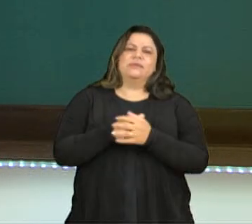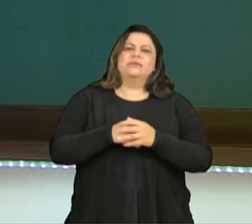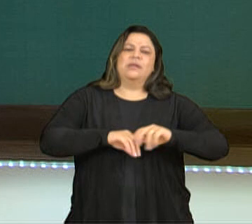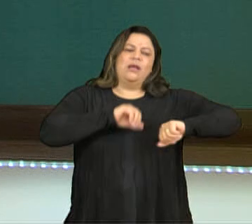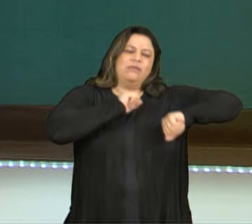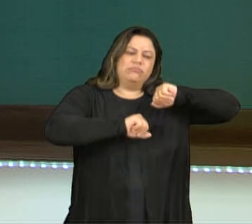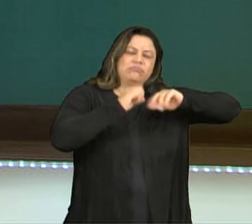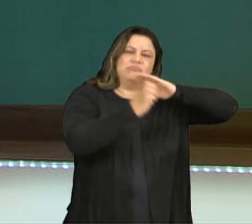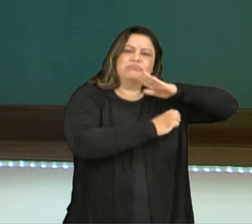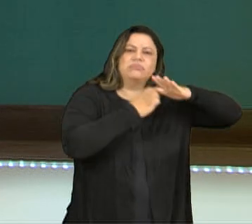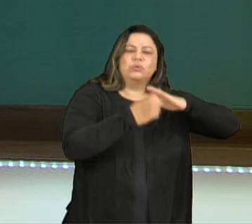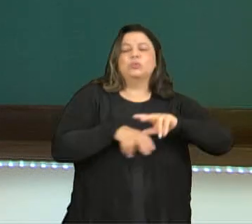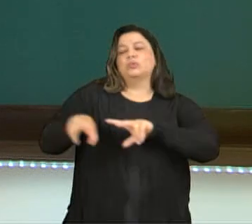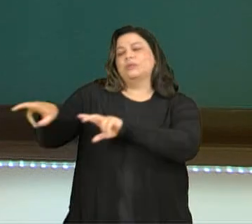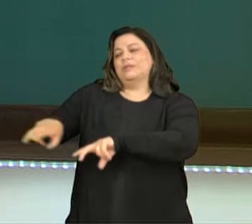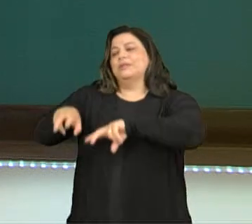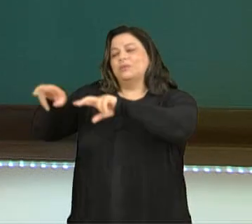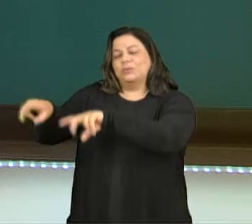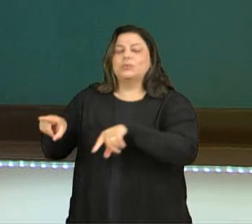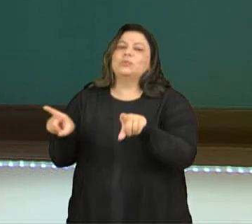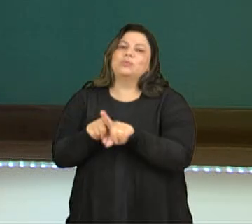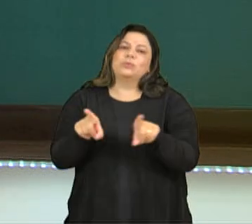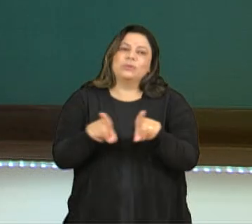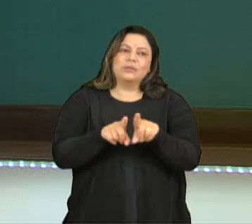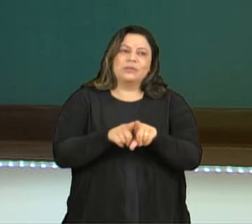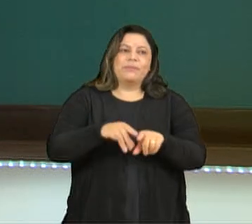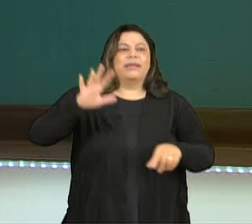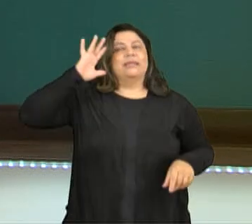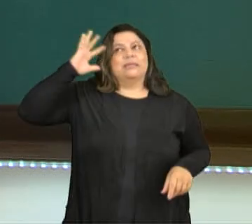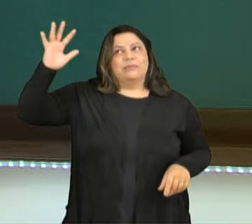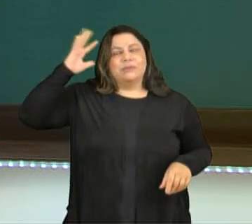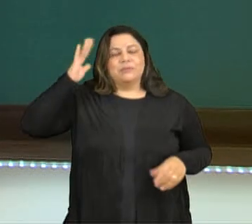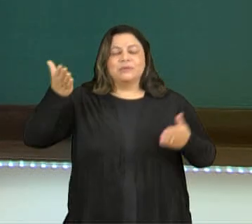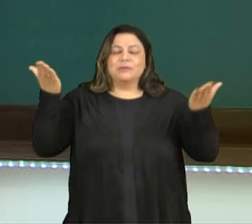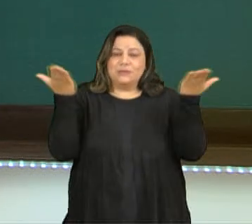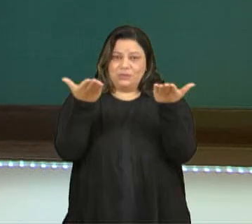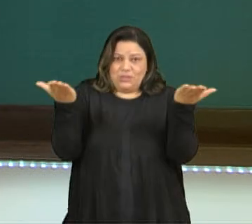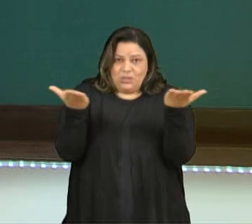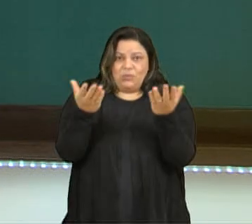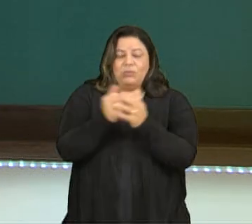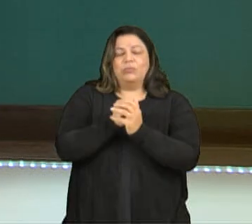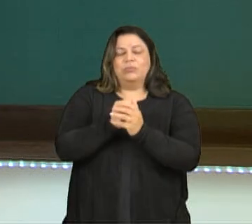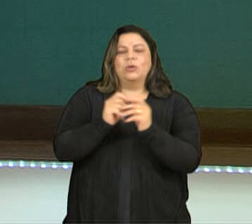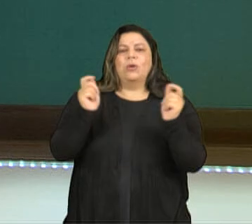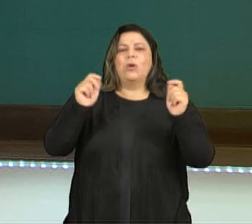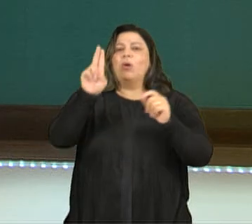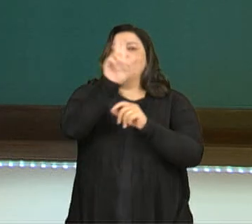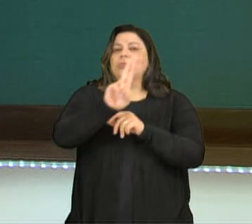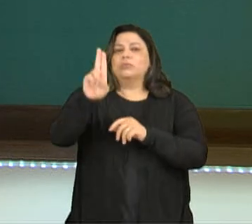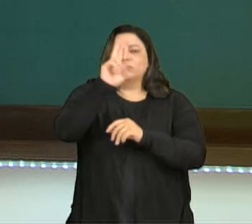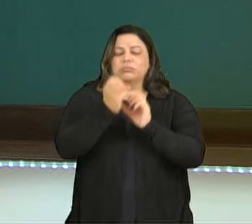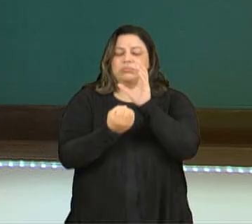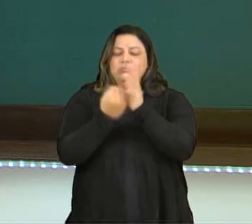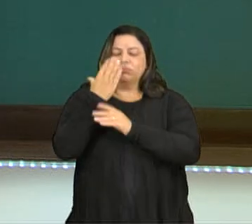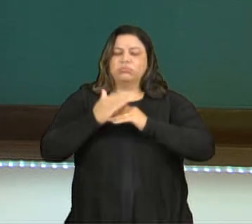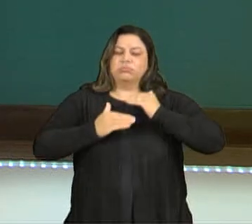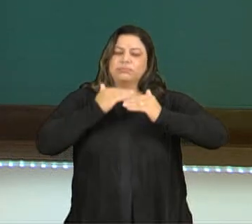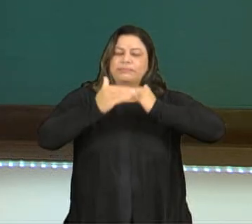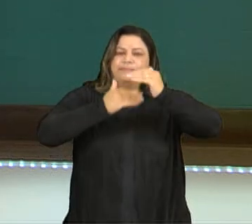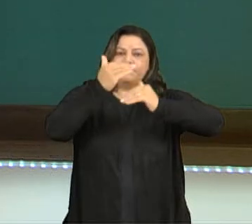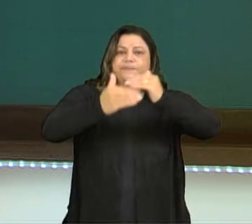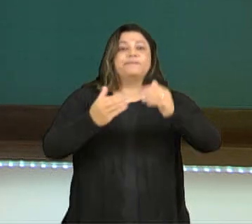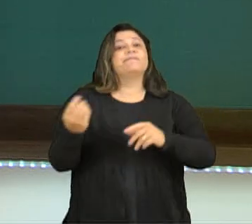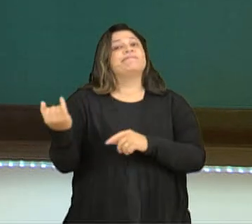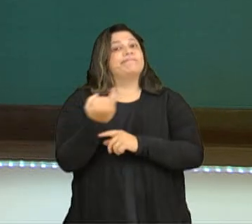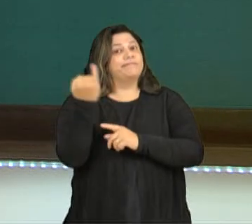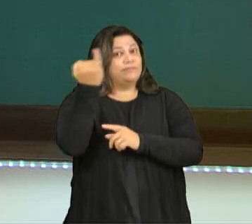indústria e a agricultura. E aí, para refletir um pouco sobre essa ideia de utilizar de forma sustentável a importância